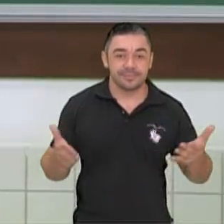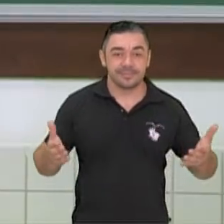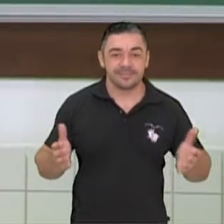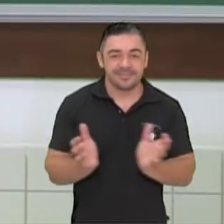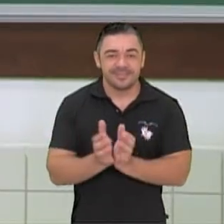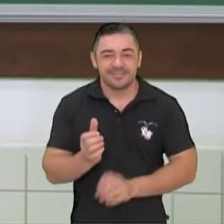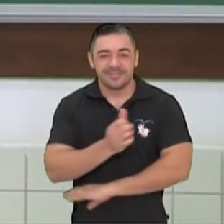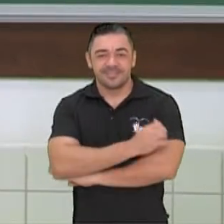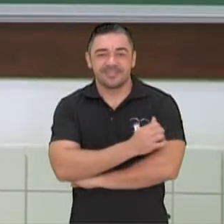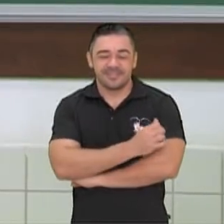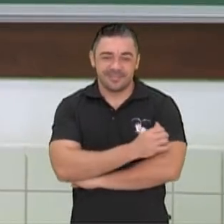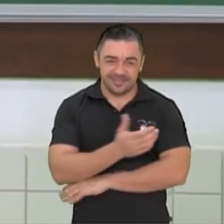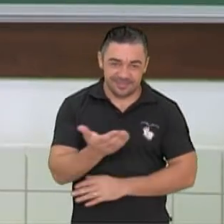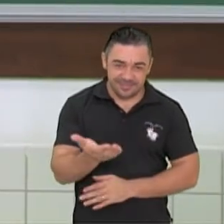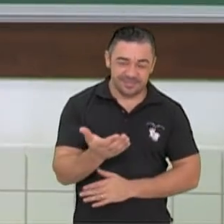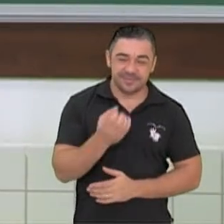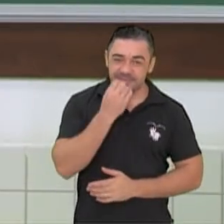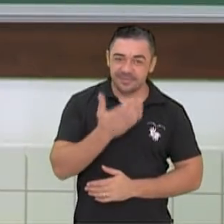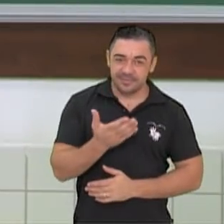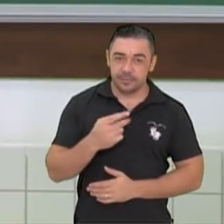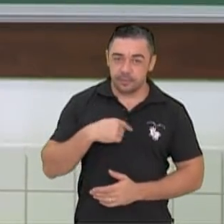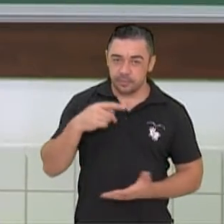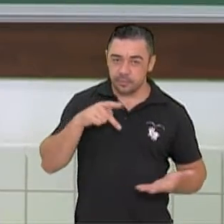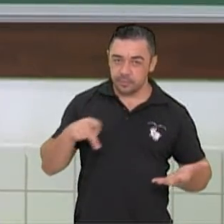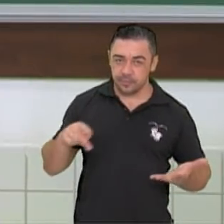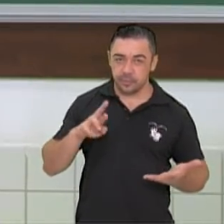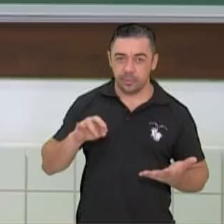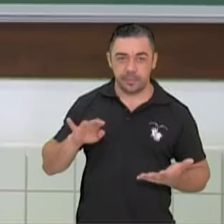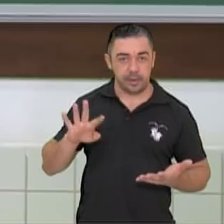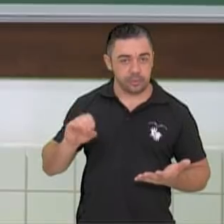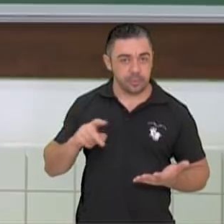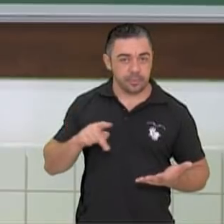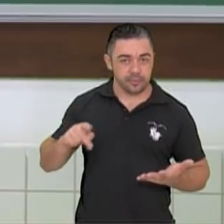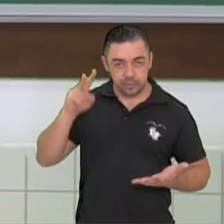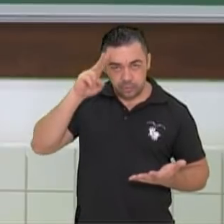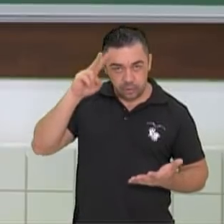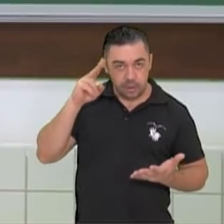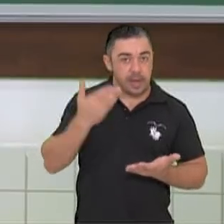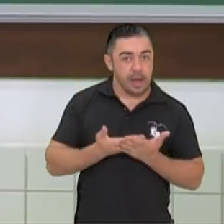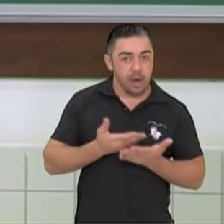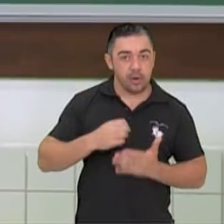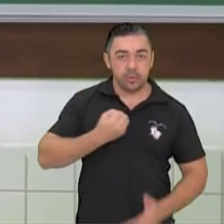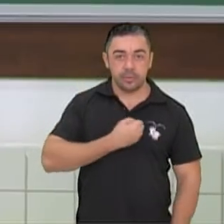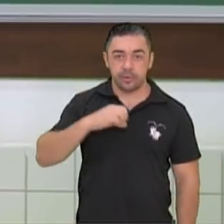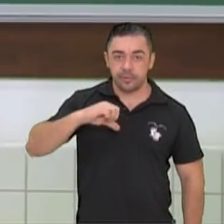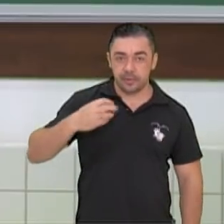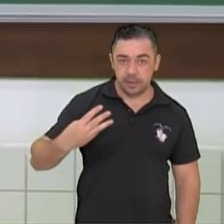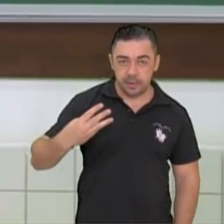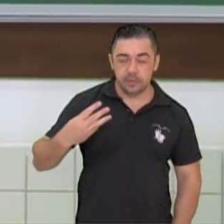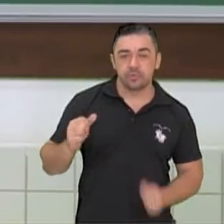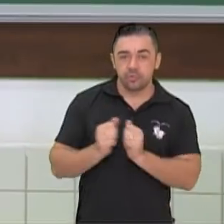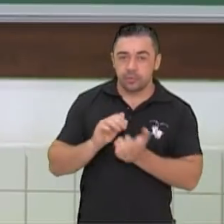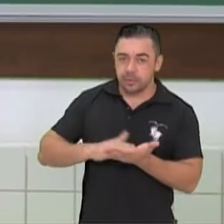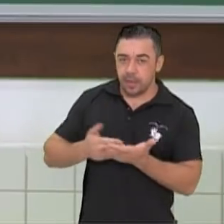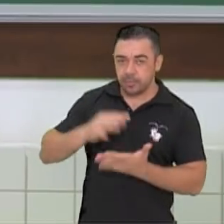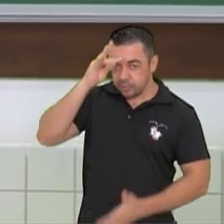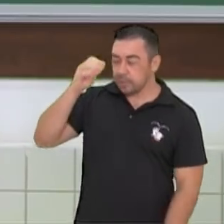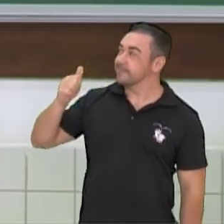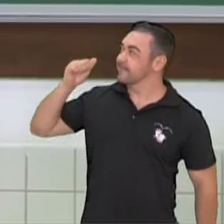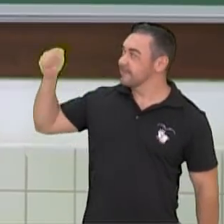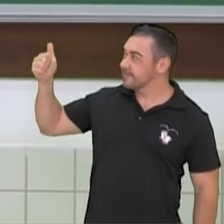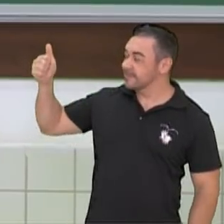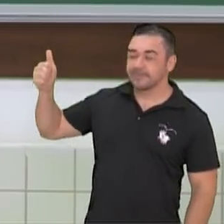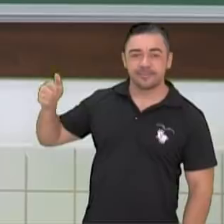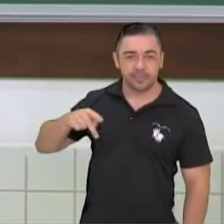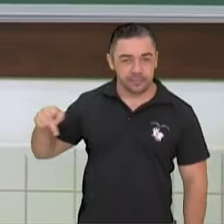Fala, galerinha do sexto ano, tudo bem? Sou o professor Roberto Falcione, professor de História, estamos na aula 93 e aqui ao meu lado, professor